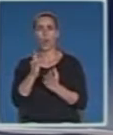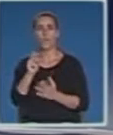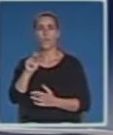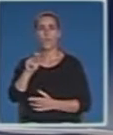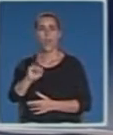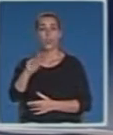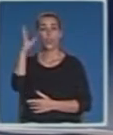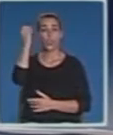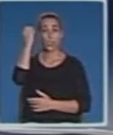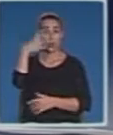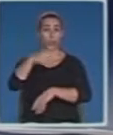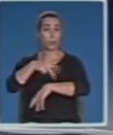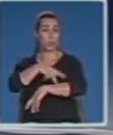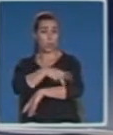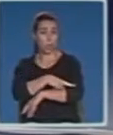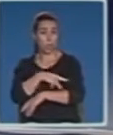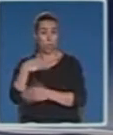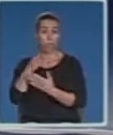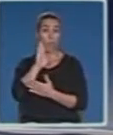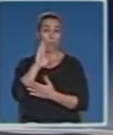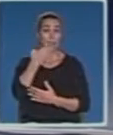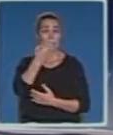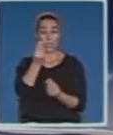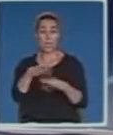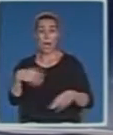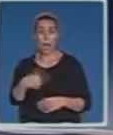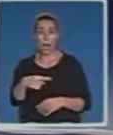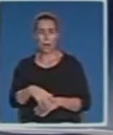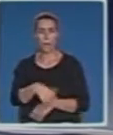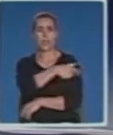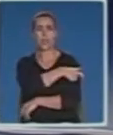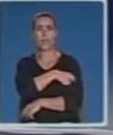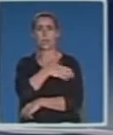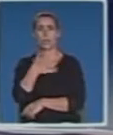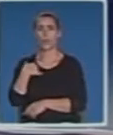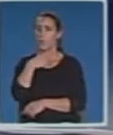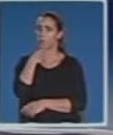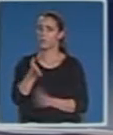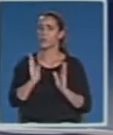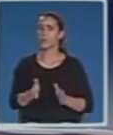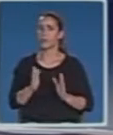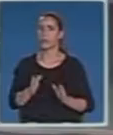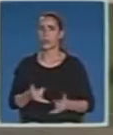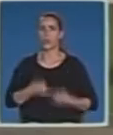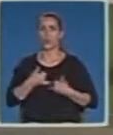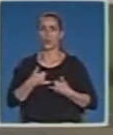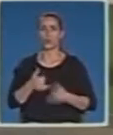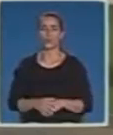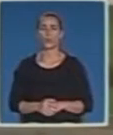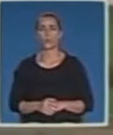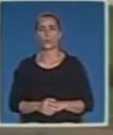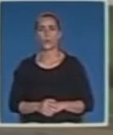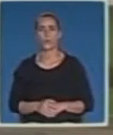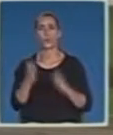ao início da tarde foram confirmados 7 casos. O delegado de saúde assegura não haver motivo para alarme.